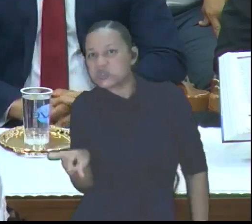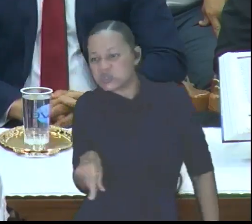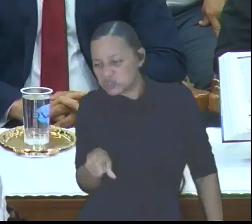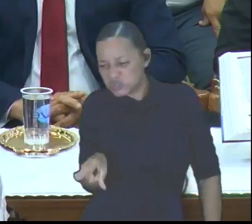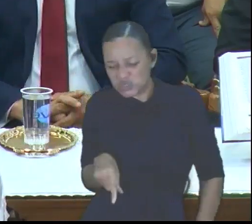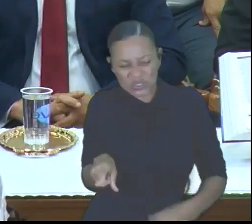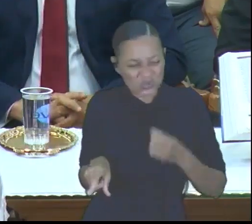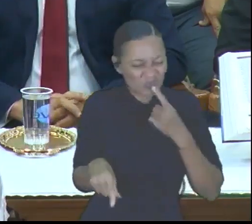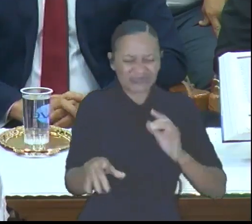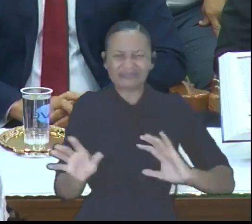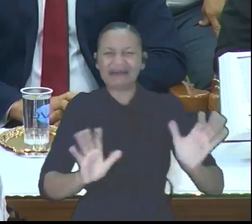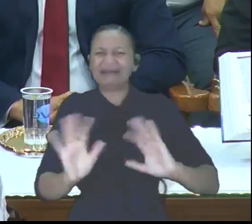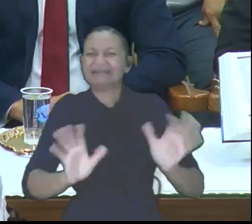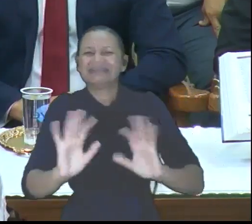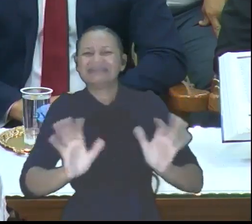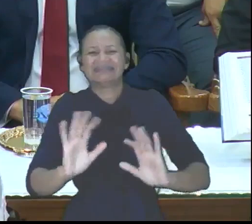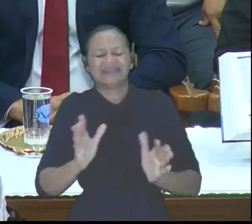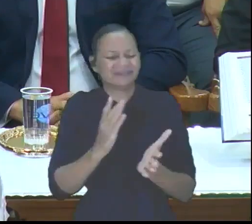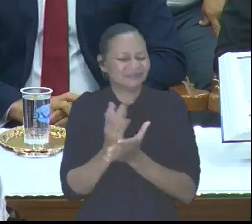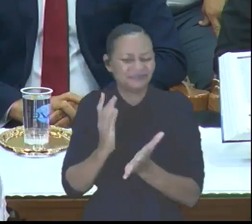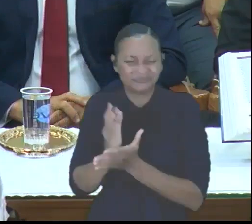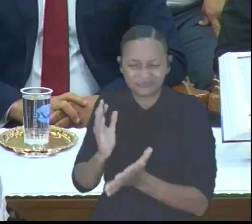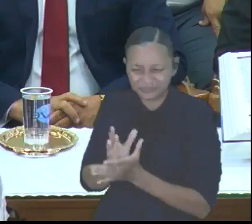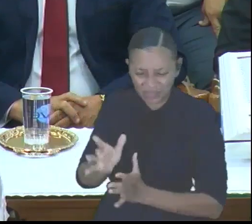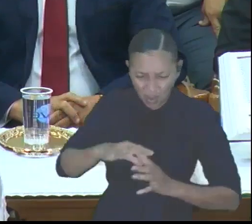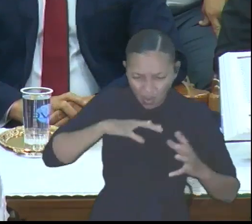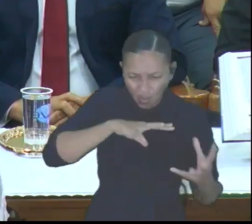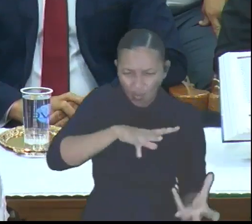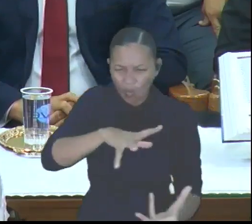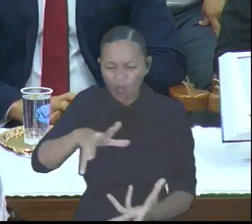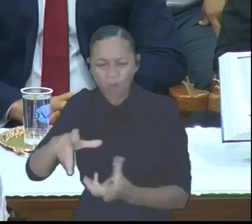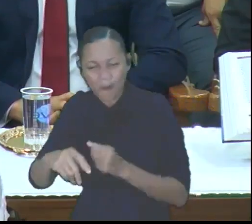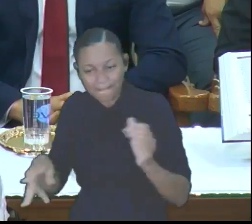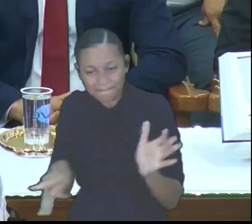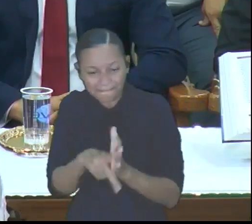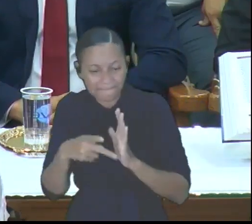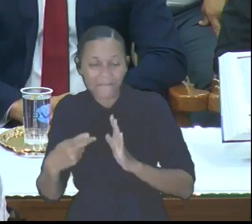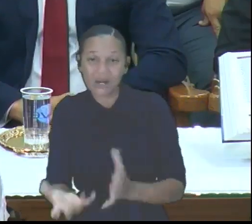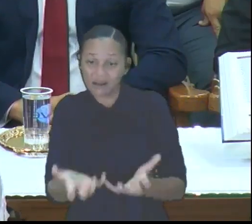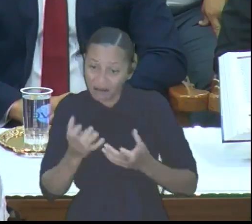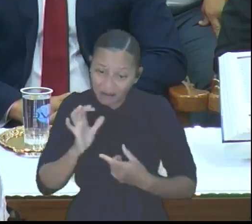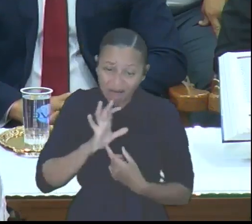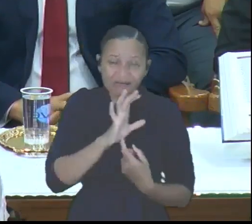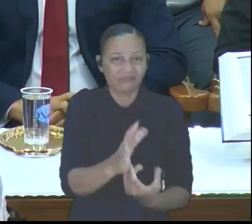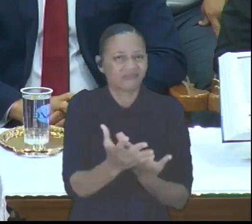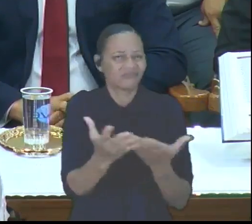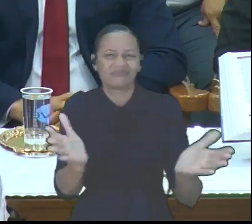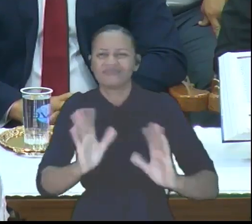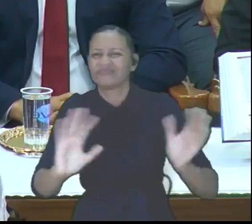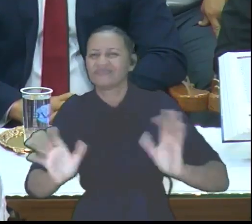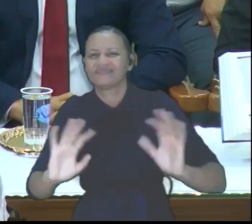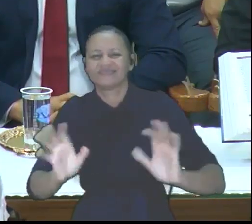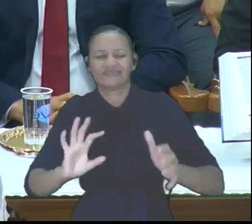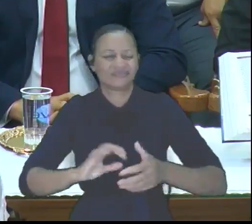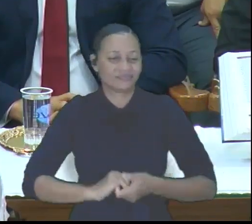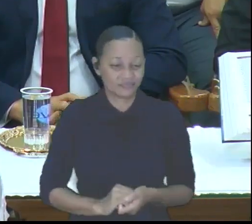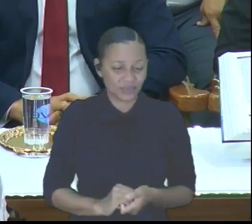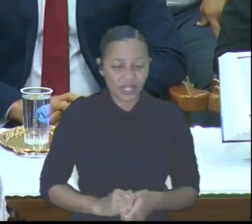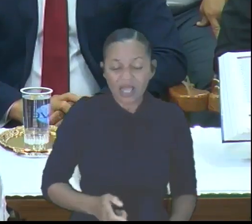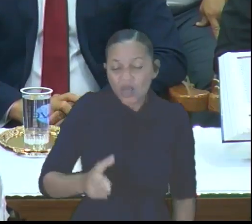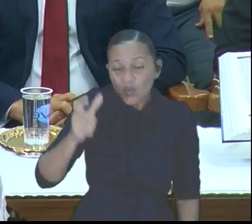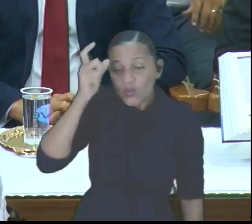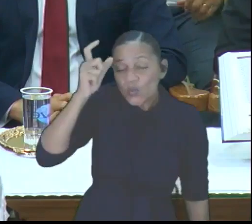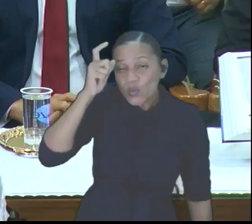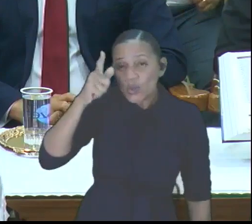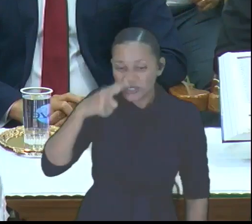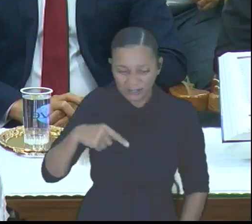vermelho, não é esse que o mundo ocidental quis mostrar para nós, não. O diabo, através